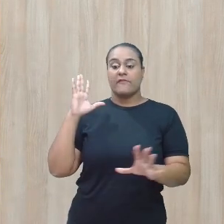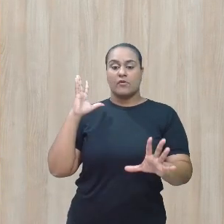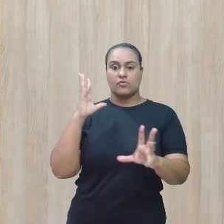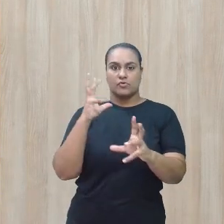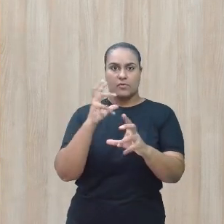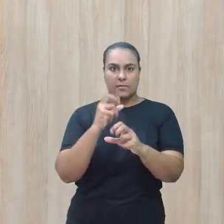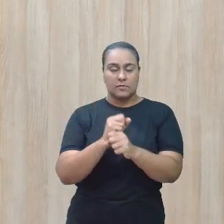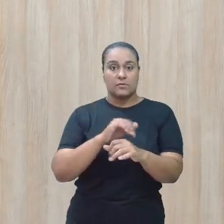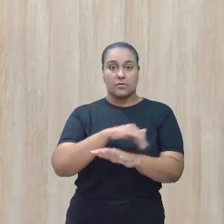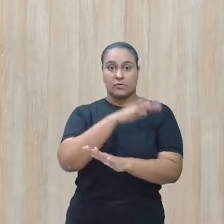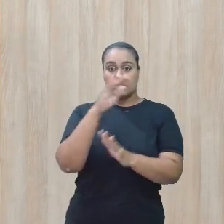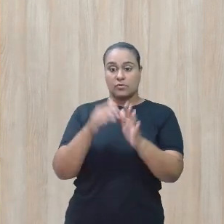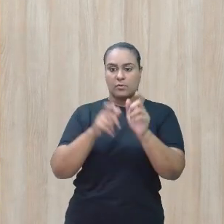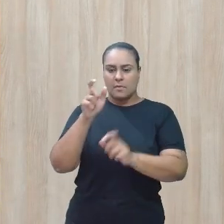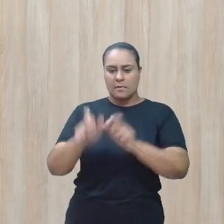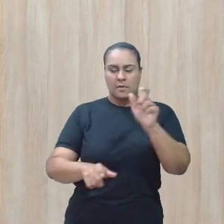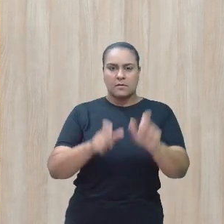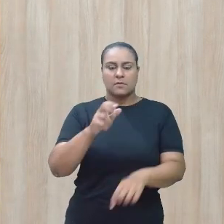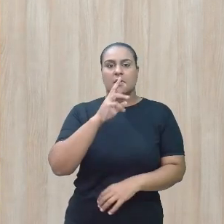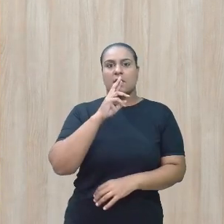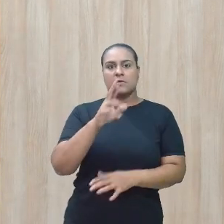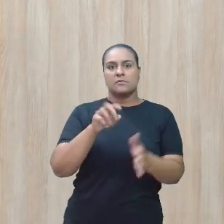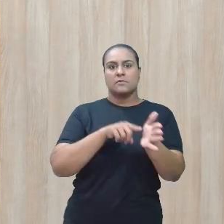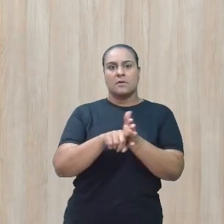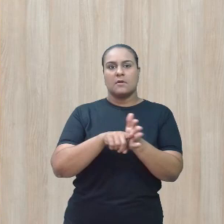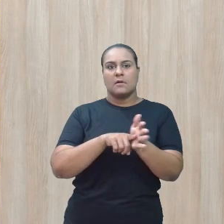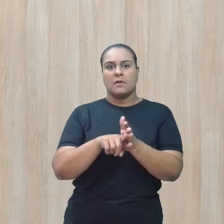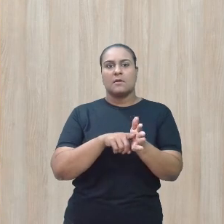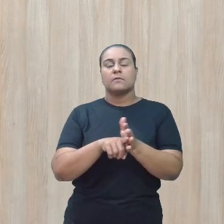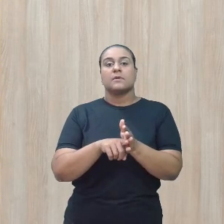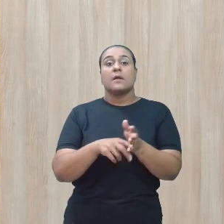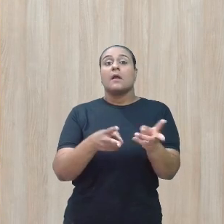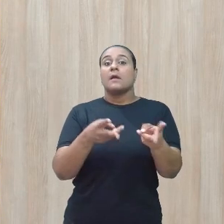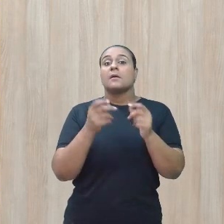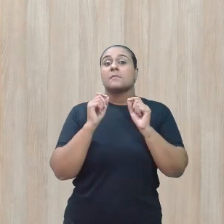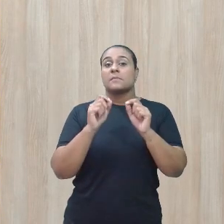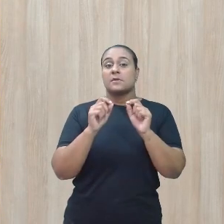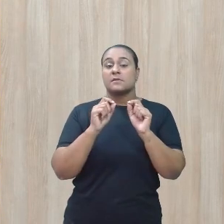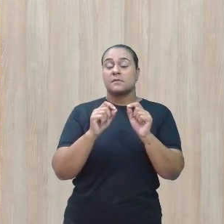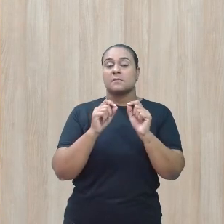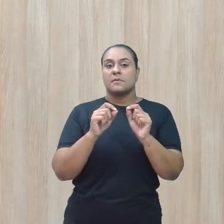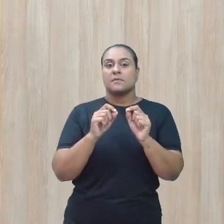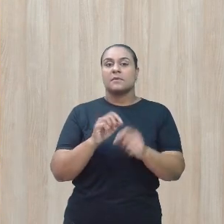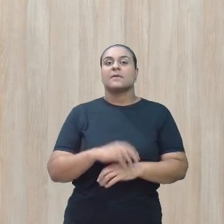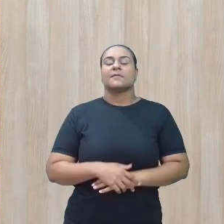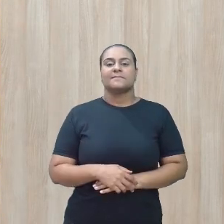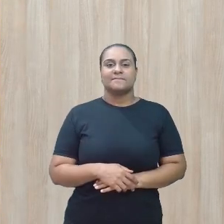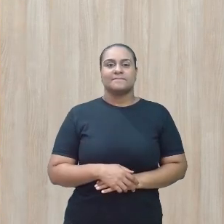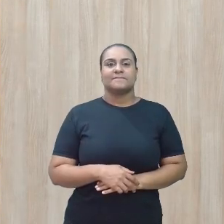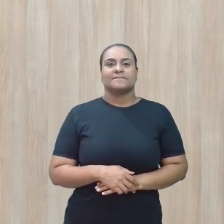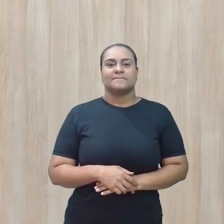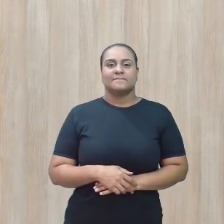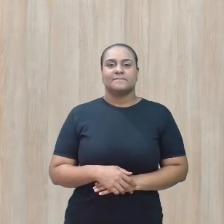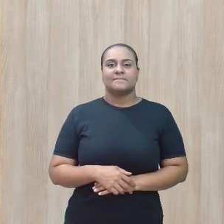somatório de todo mundo que respondeu essa pesquisa e concluiu a quantidade de pessoas em cada turma.